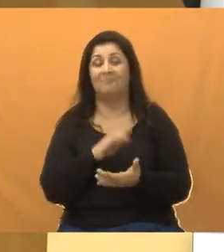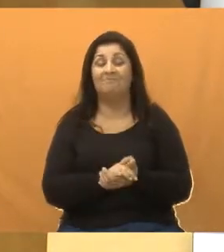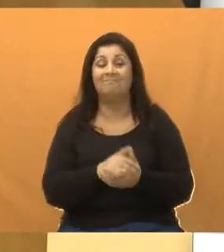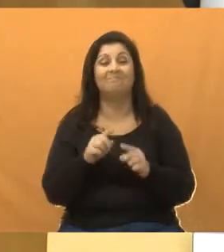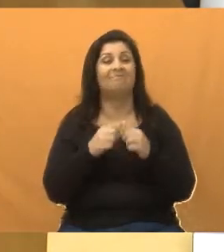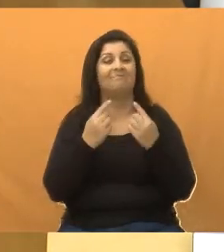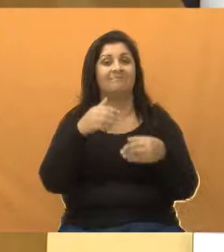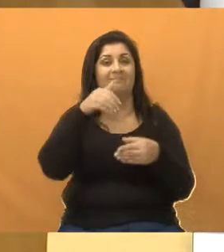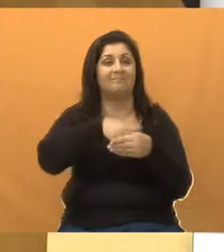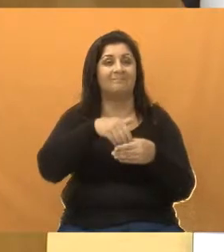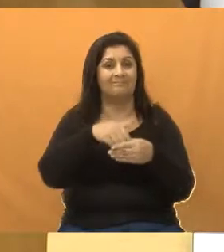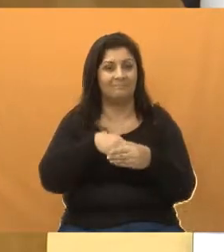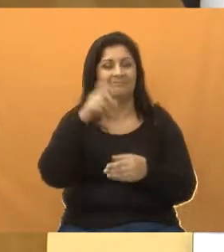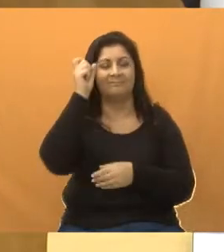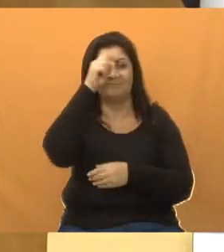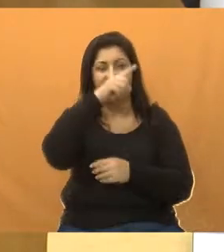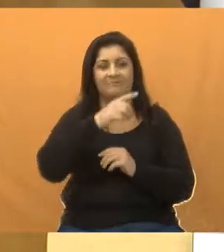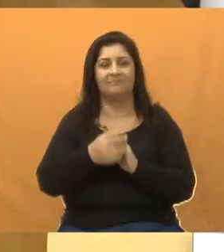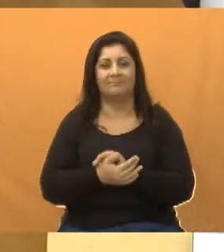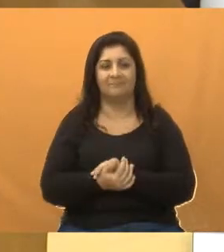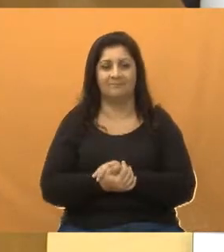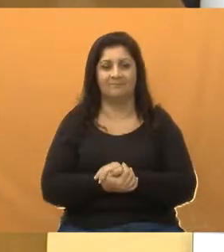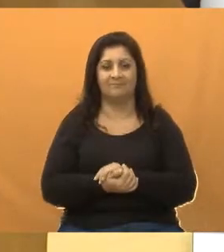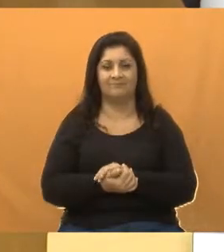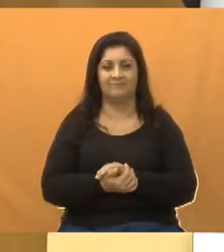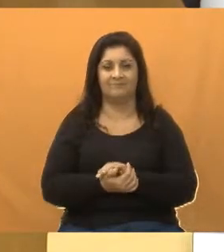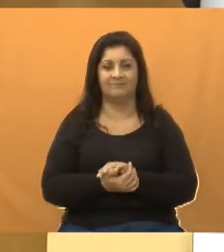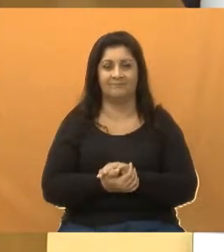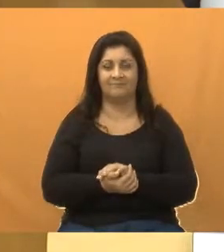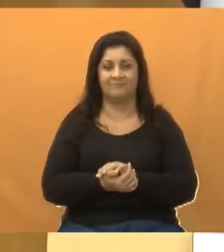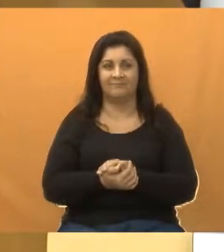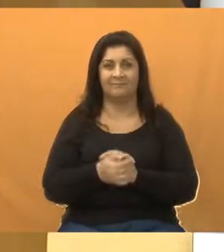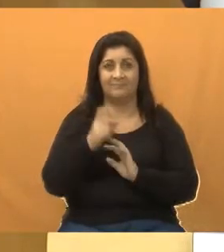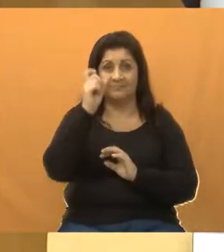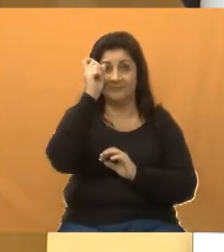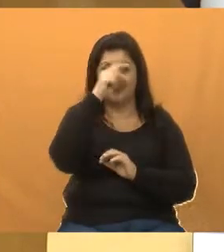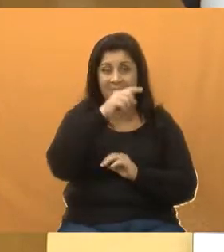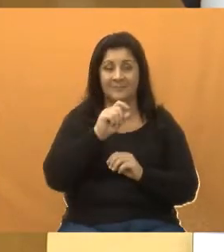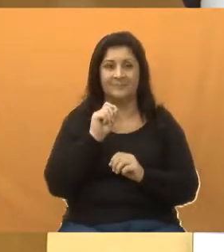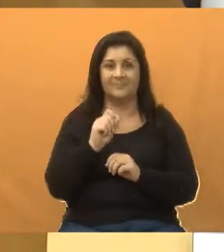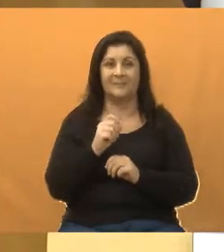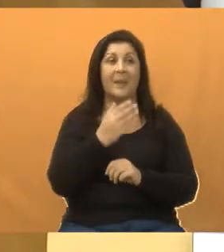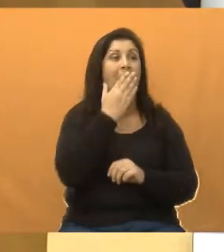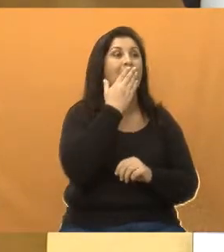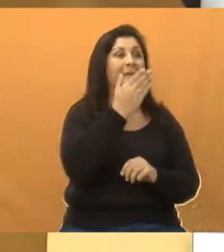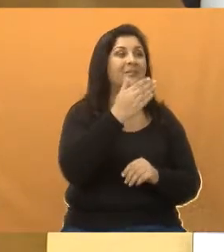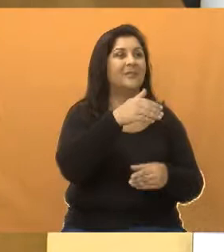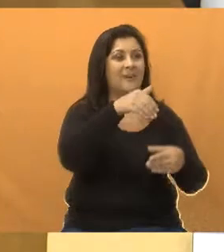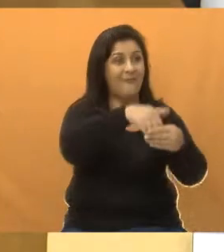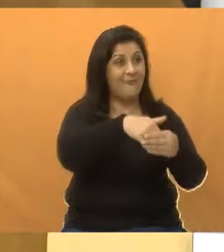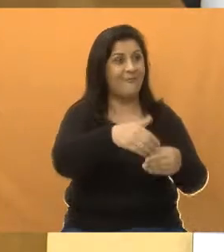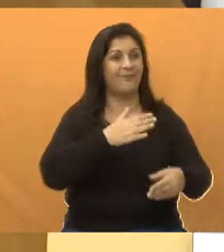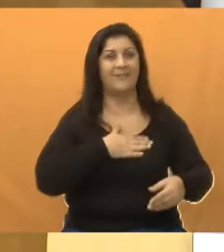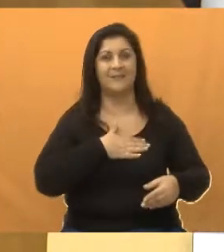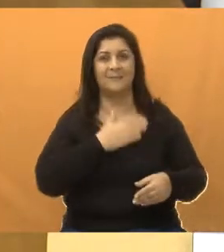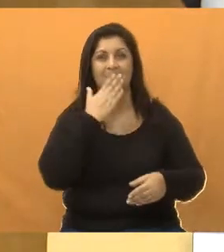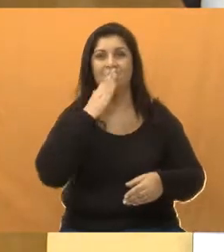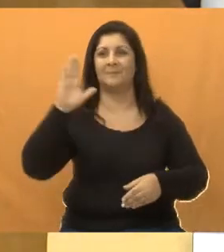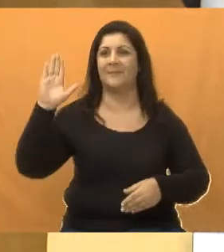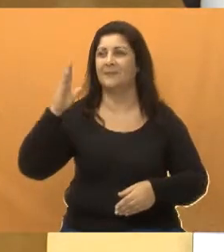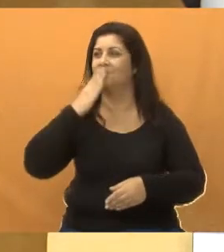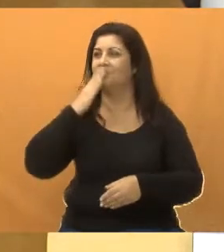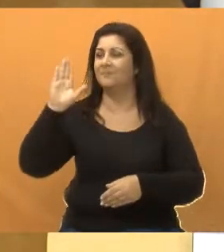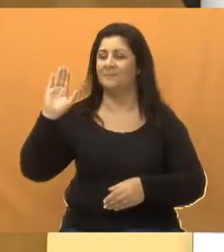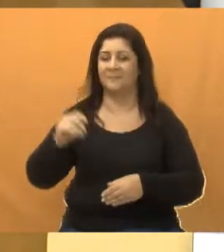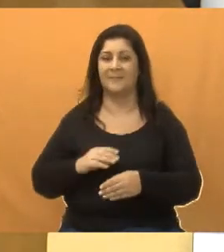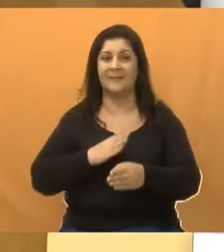votar que vai ser difícil. Difícil não é pedir voto na rua, né? Porque quando